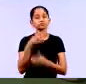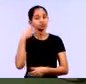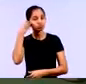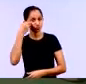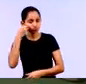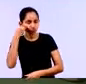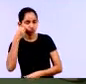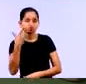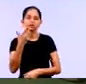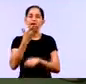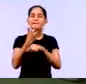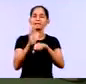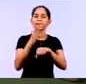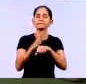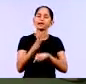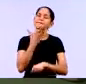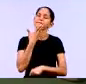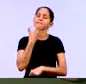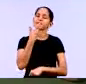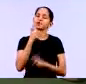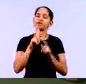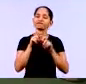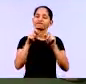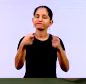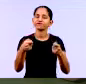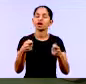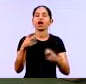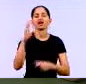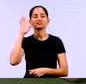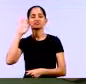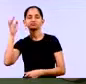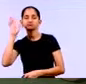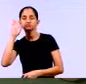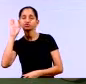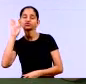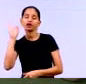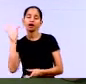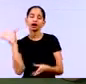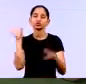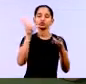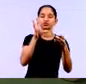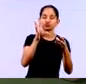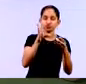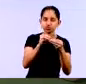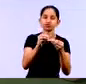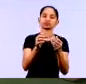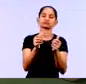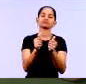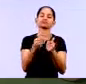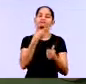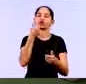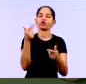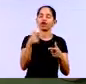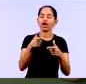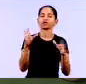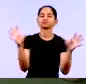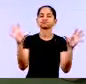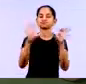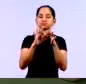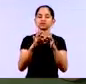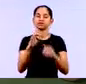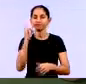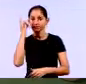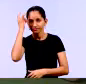gostoso, porque na prática você reforça esses conteúdos que nós vimos aqui, ok? Vamos ver? Professor, o senhor pode